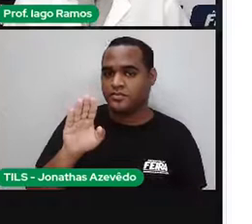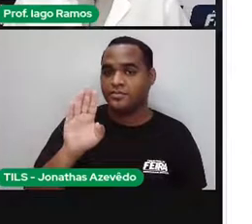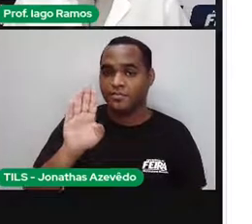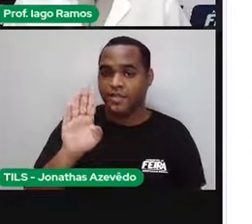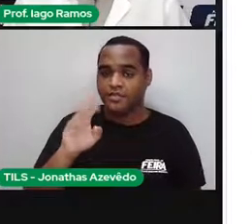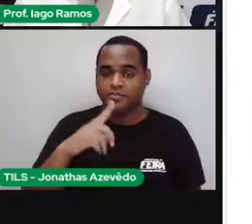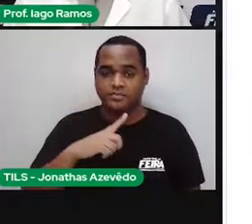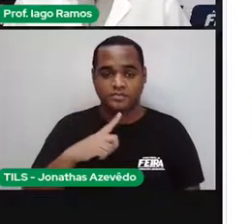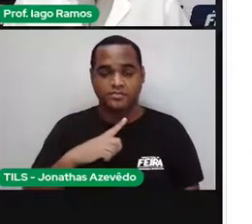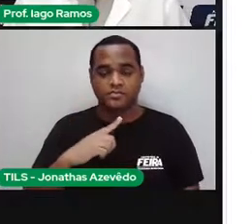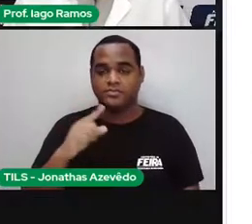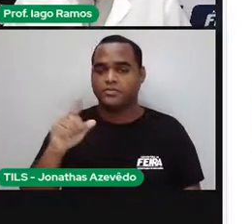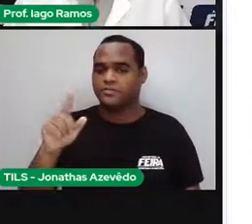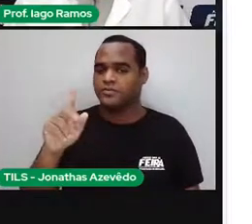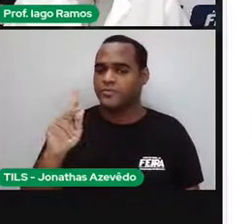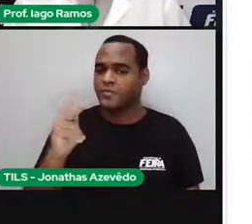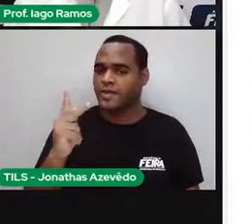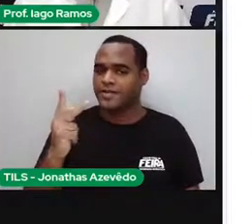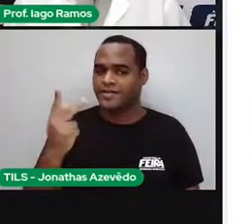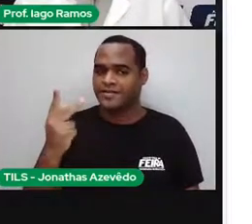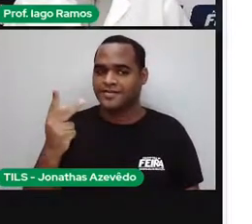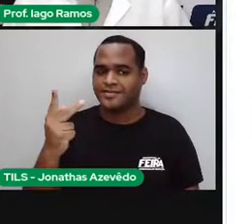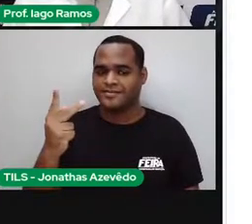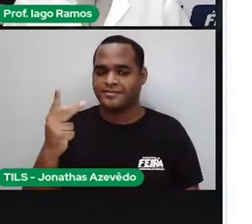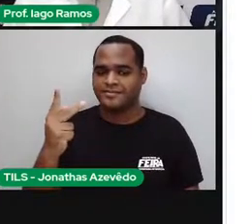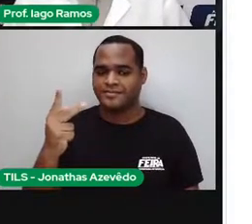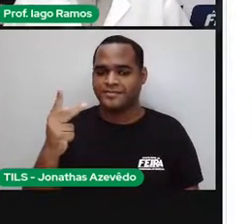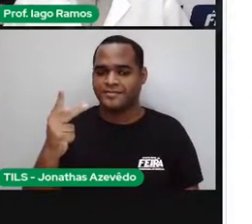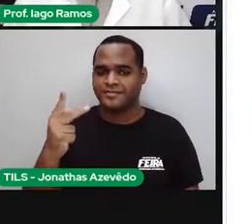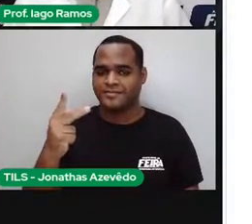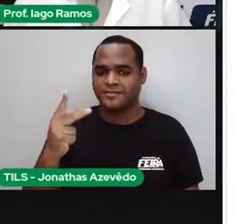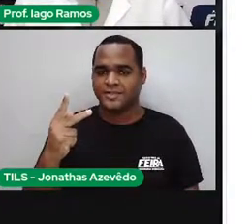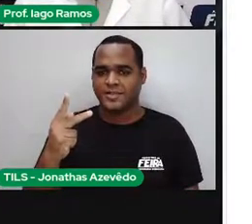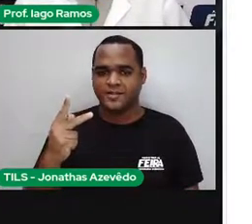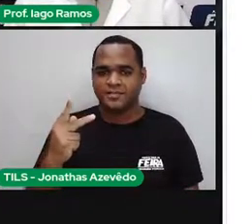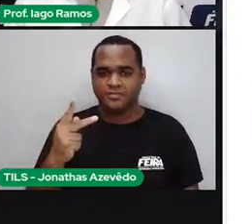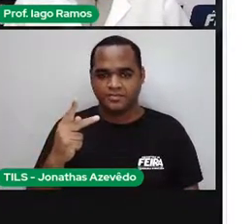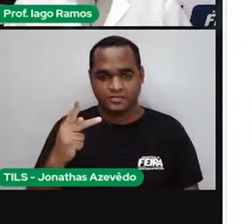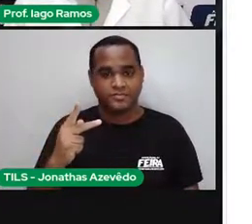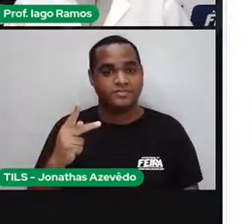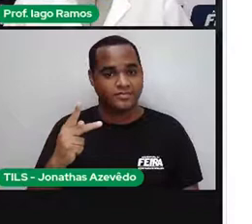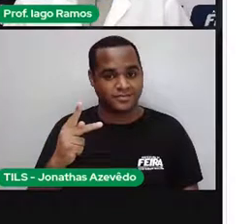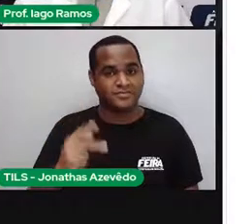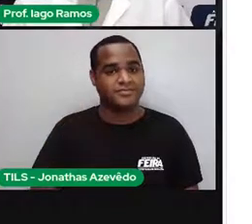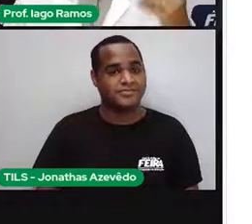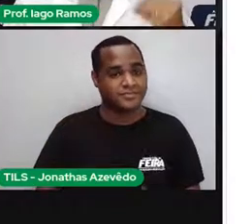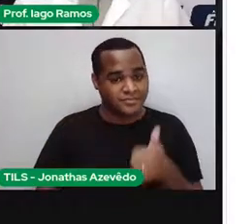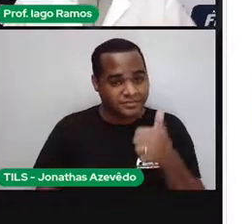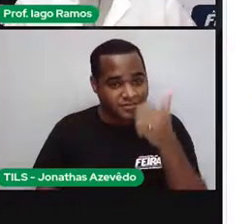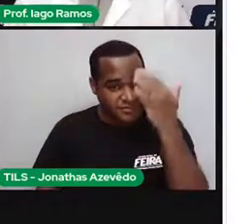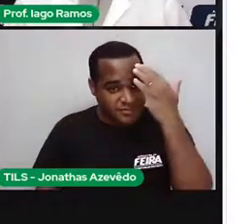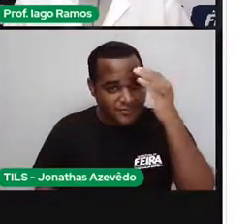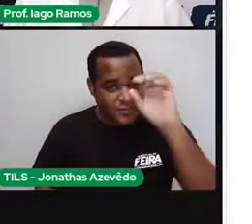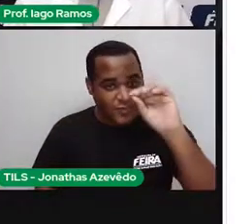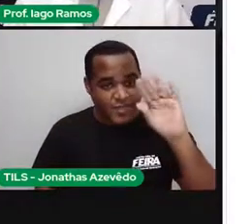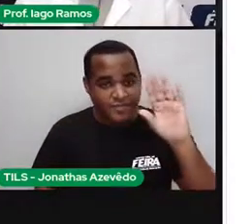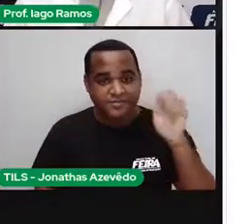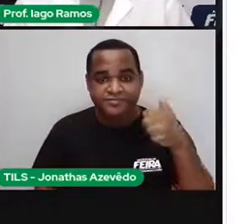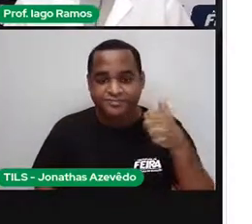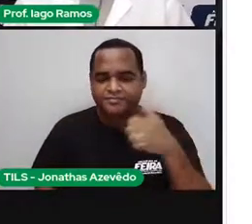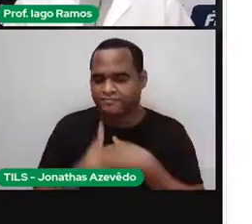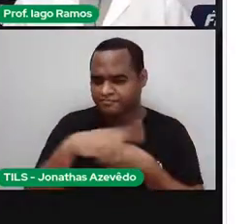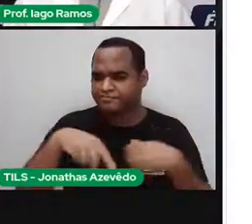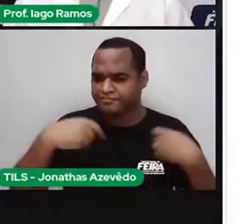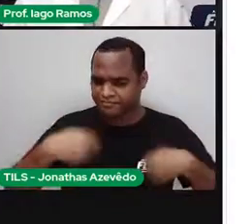Oi e essa medida aqui será o h tranquilo massa Então é isso que a gente